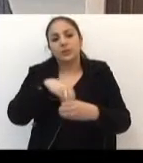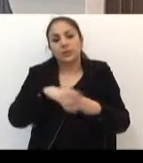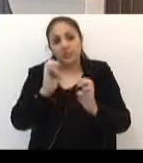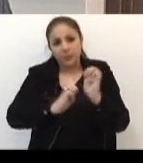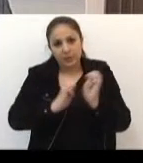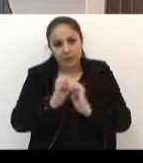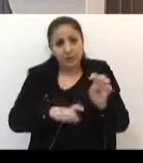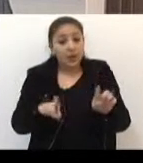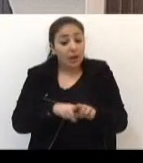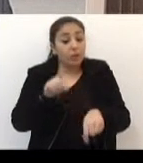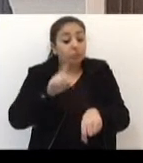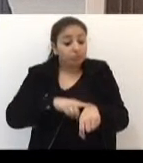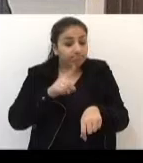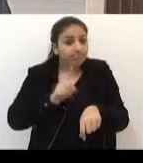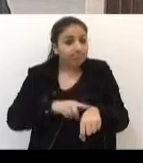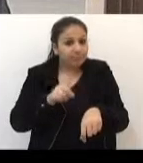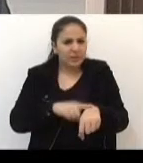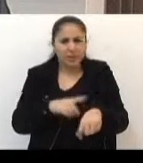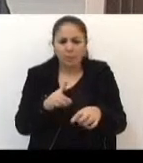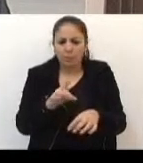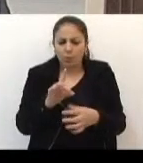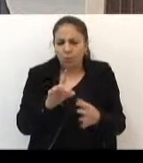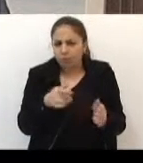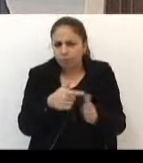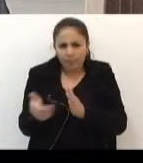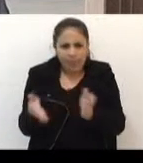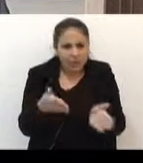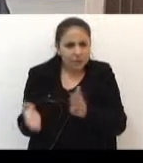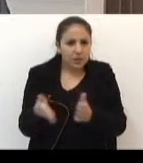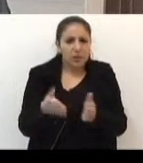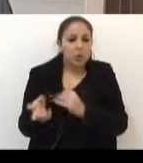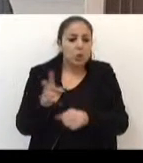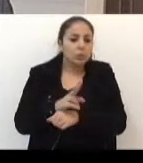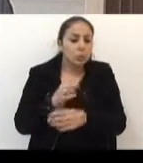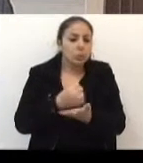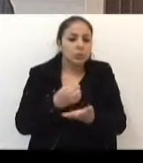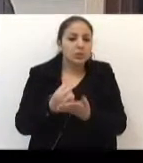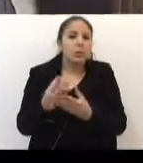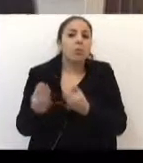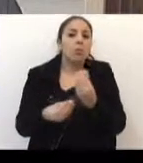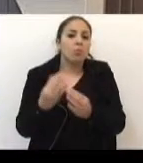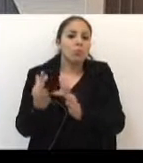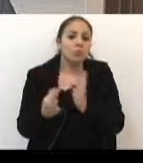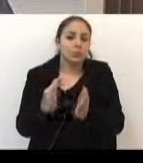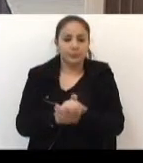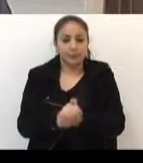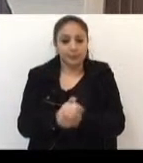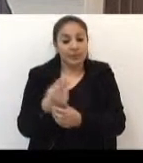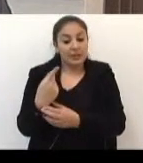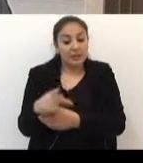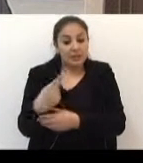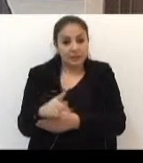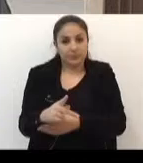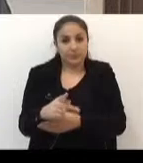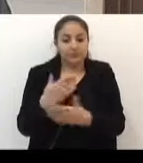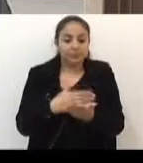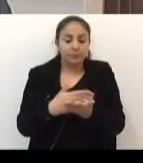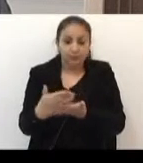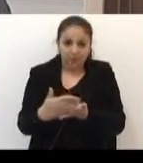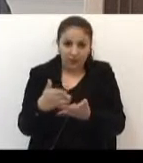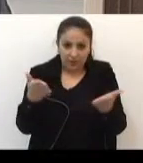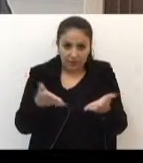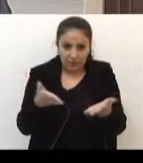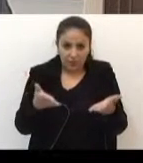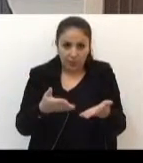tempo determinado? Tem um período de vigência esse contrato? Como que funciona? Ele começou a viger agora no início do